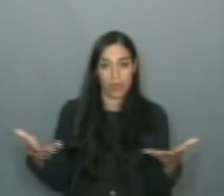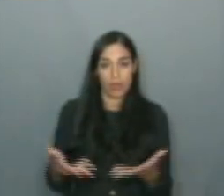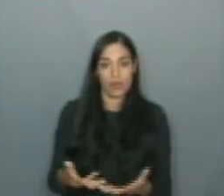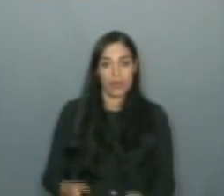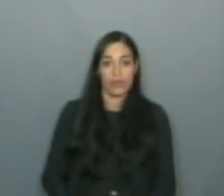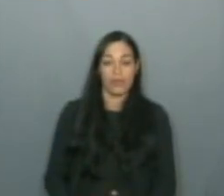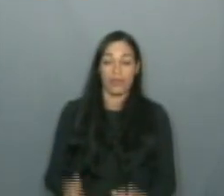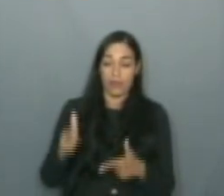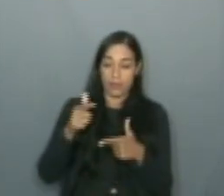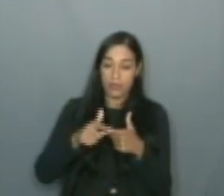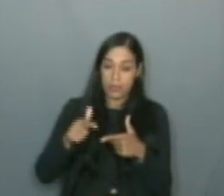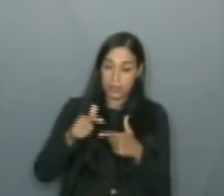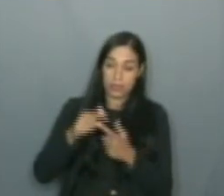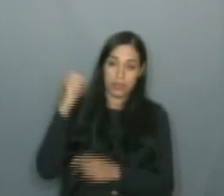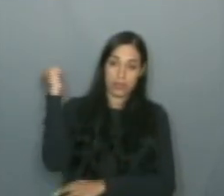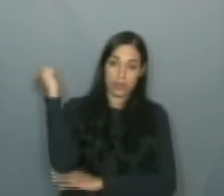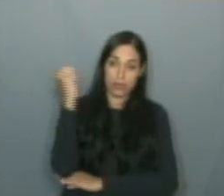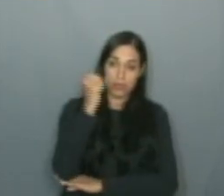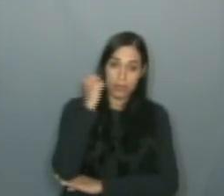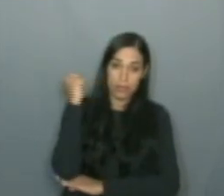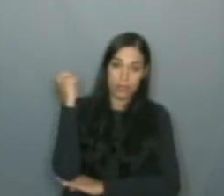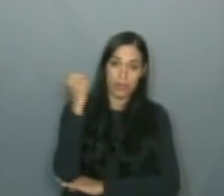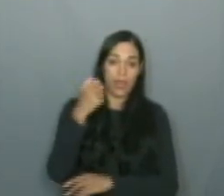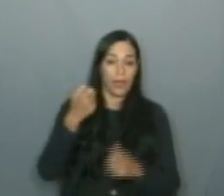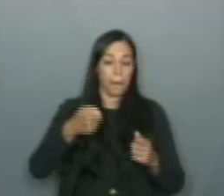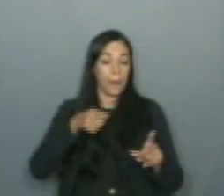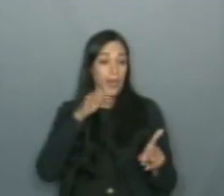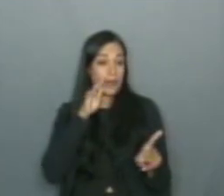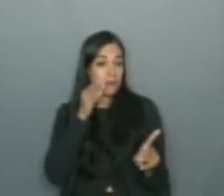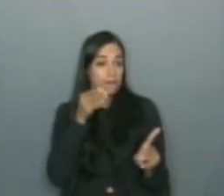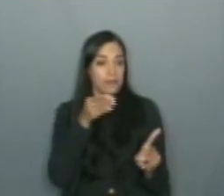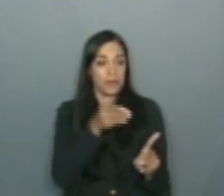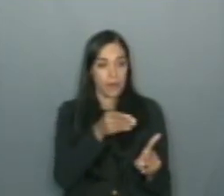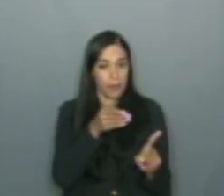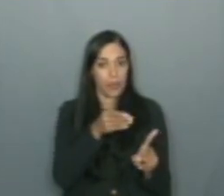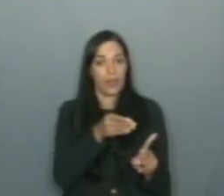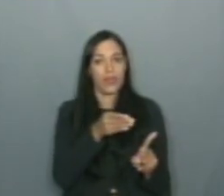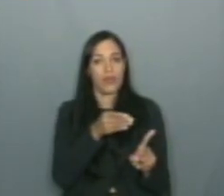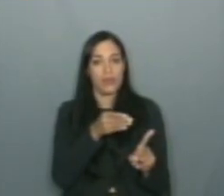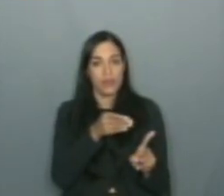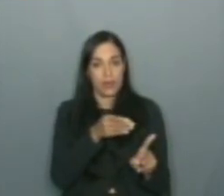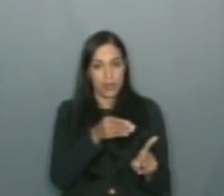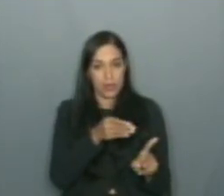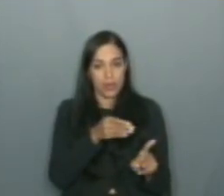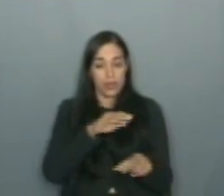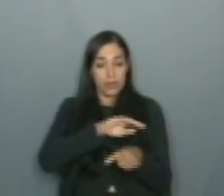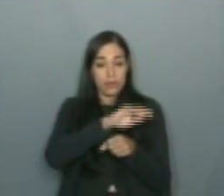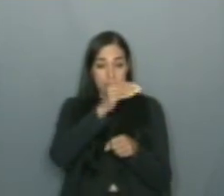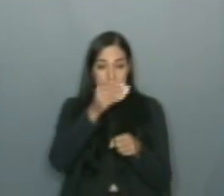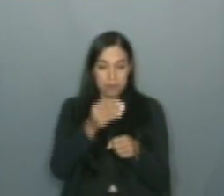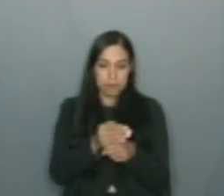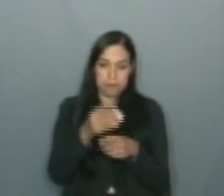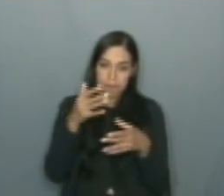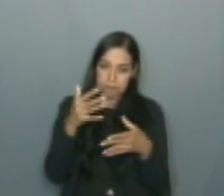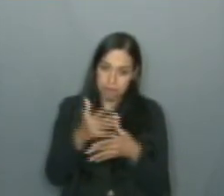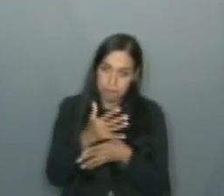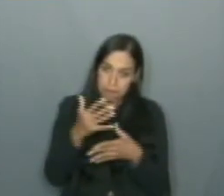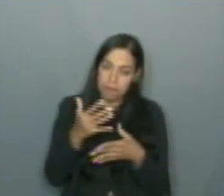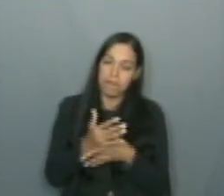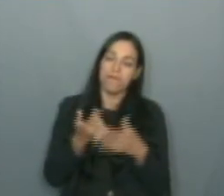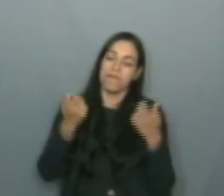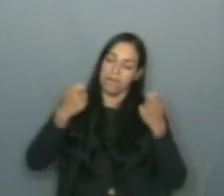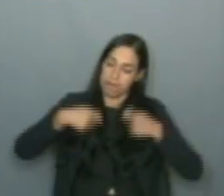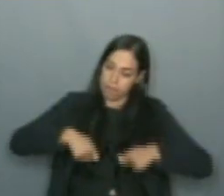problema é grave, nós precisamos voltar o nosso olhar de frente para essa situação. Essa Câmara Municipal precisa dar